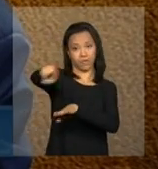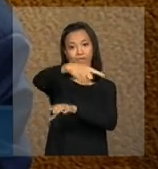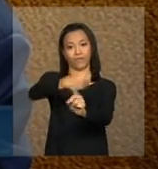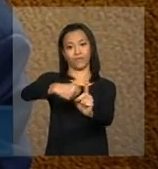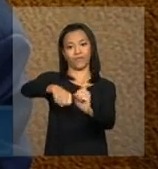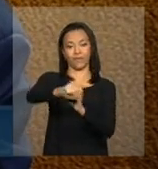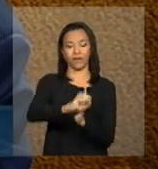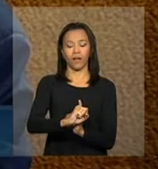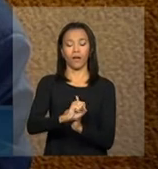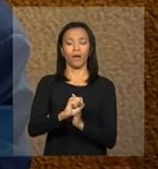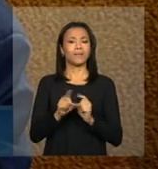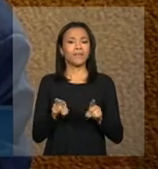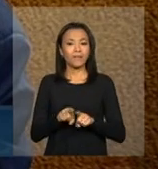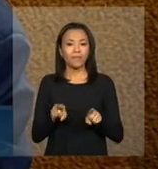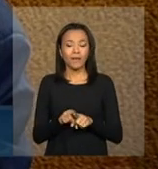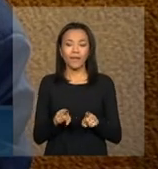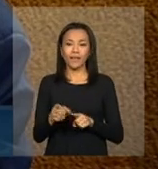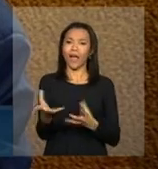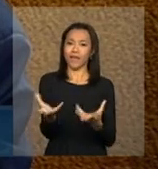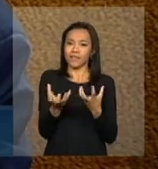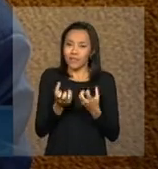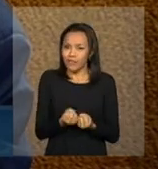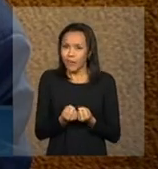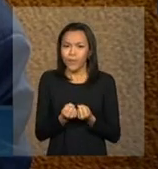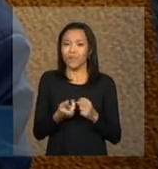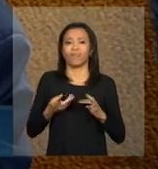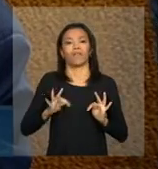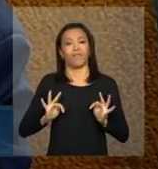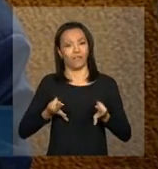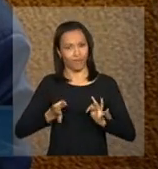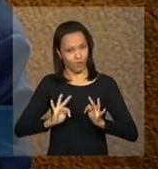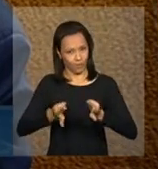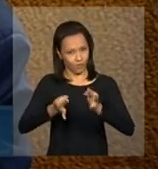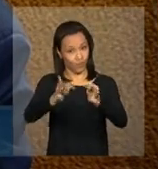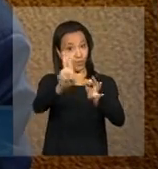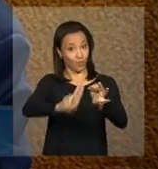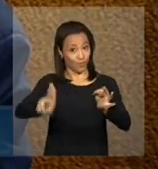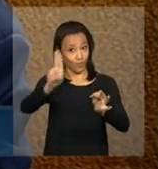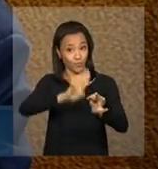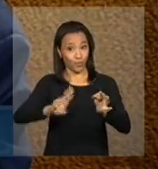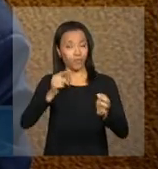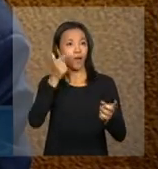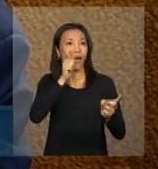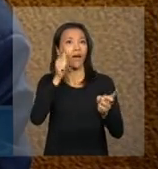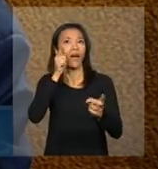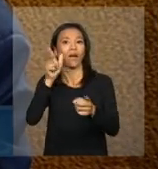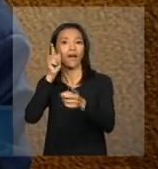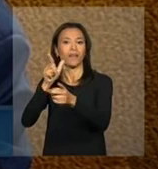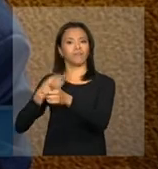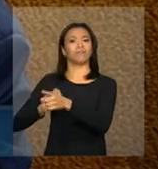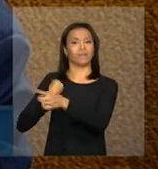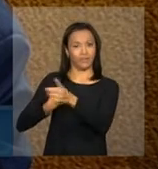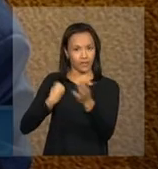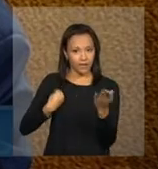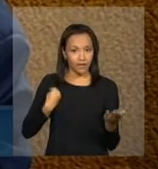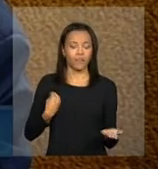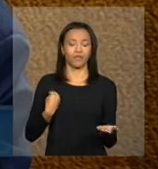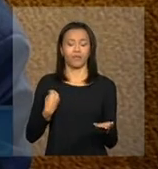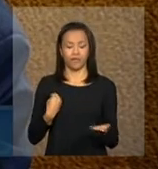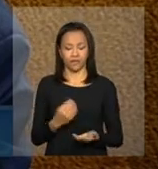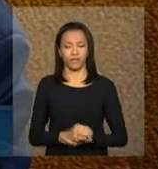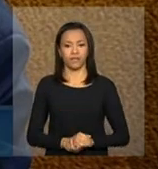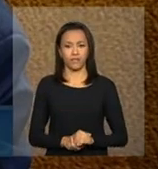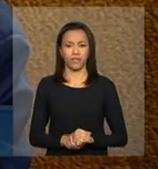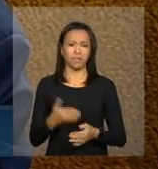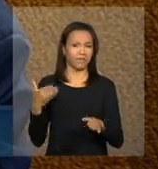incorporar as tecnologias livres, todas essas conquistas do mundo digital ao processo